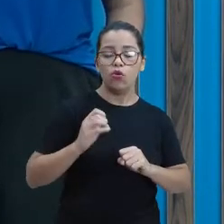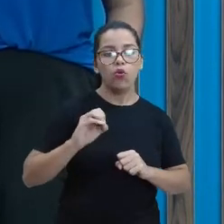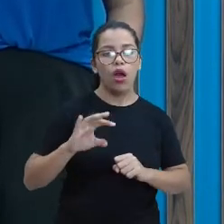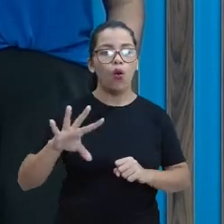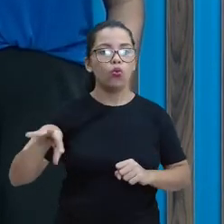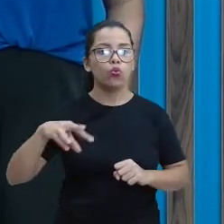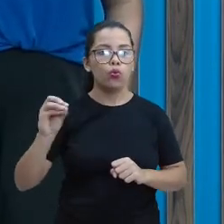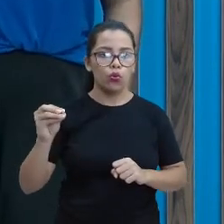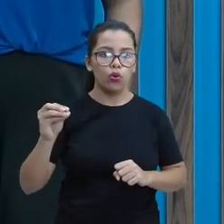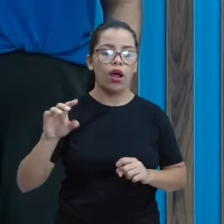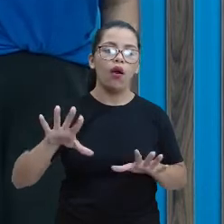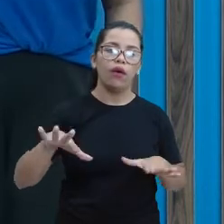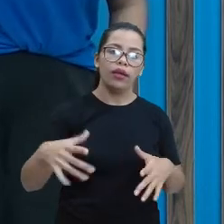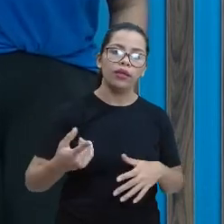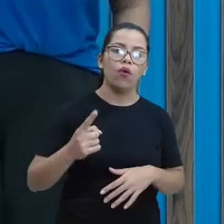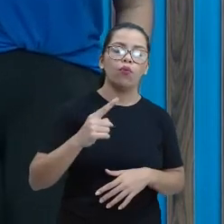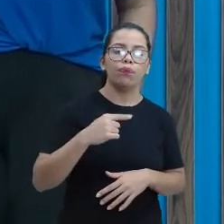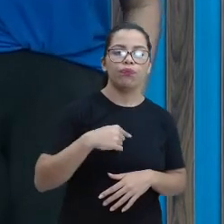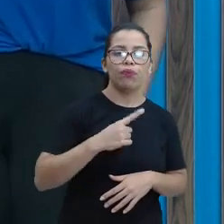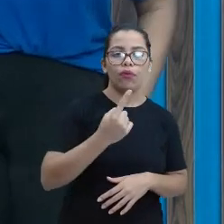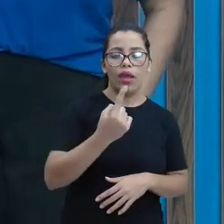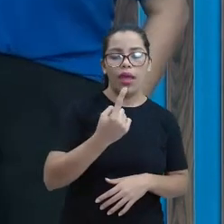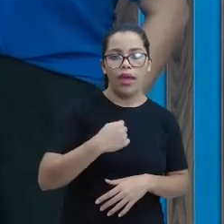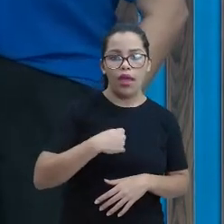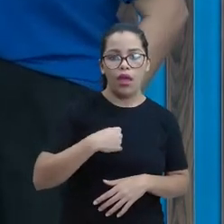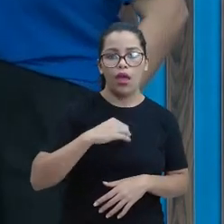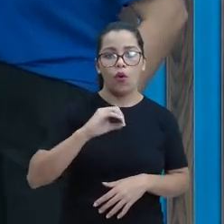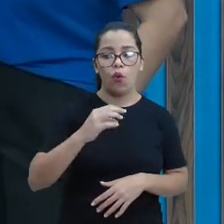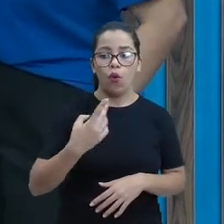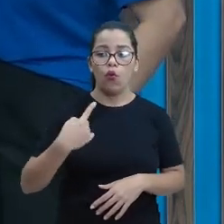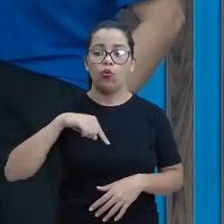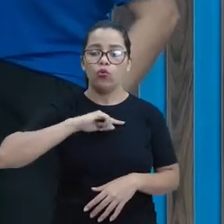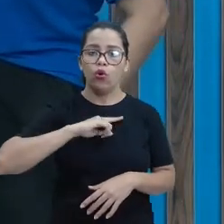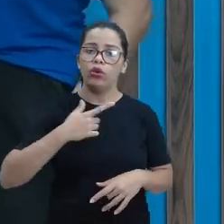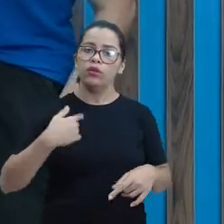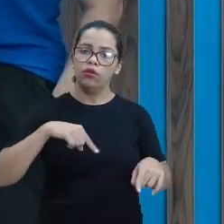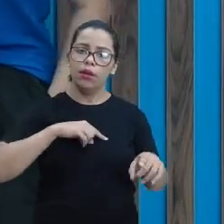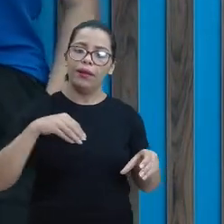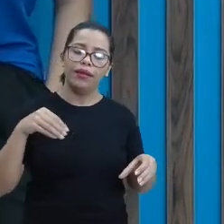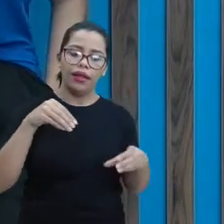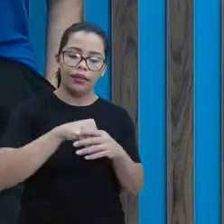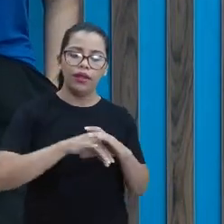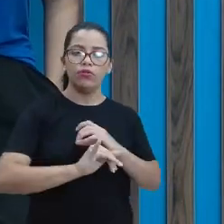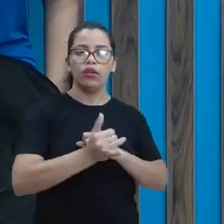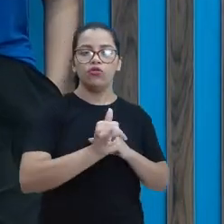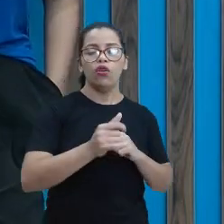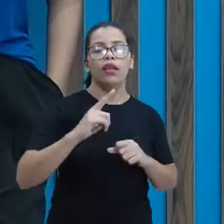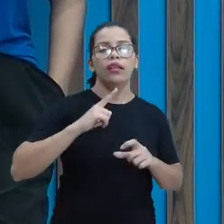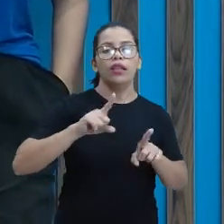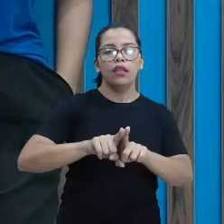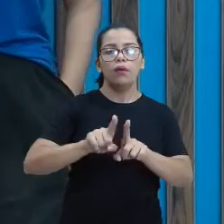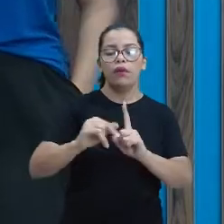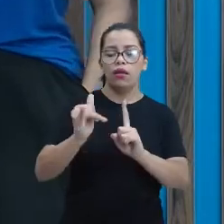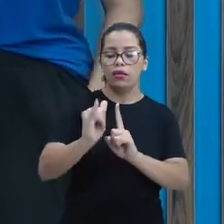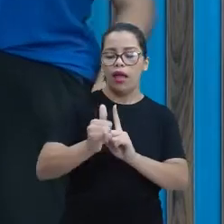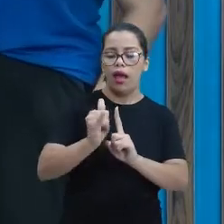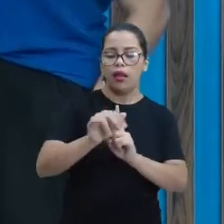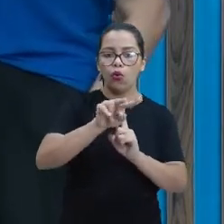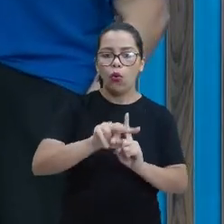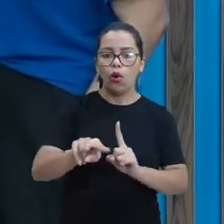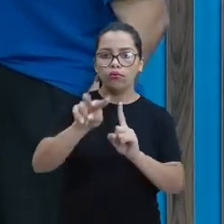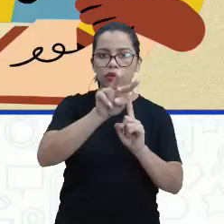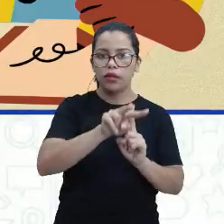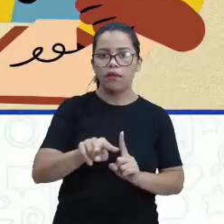narrativo. Então, ele claramente é um personagem também. A gente tem o narrador observador, cujo nome já